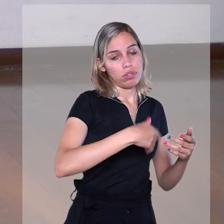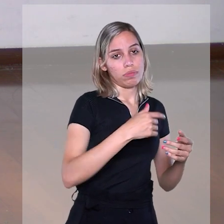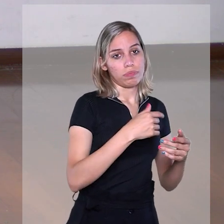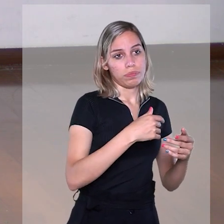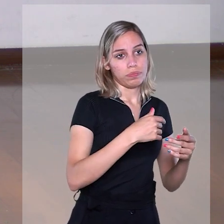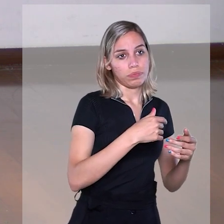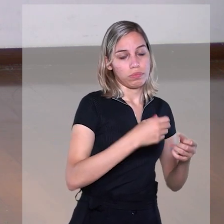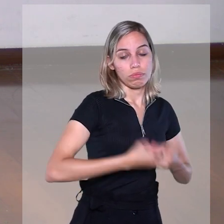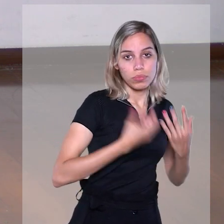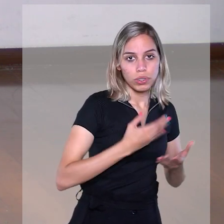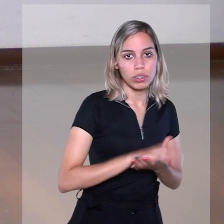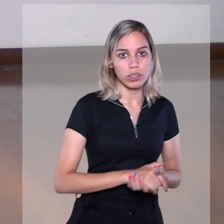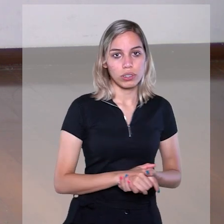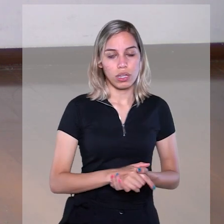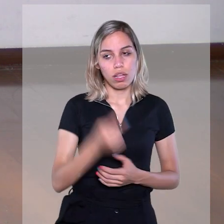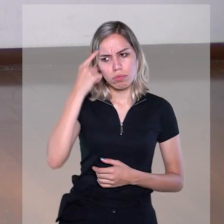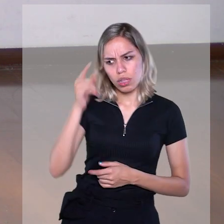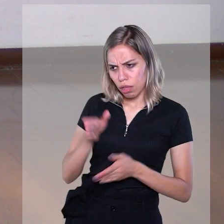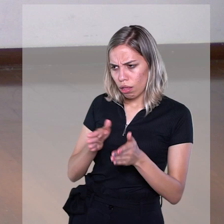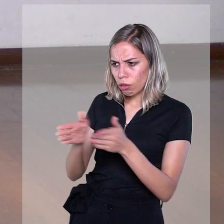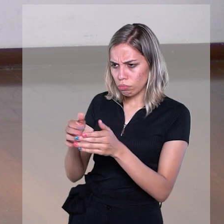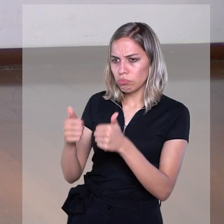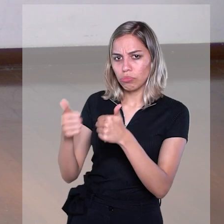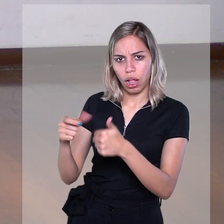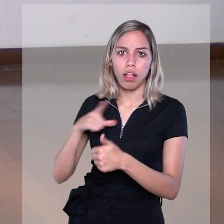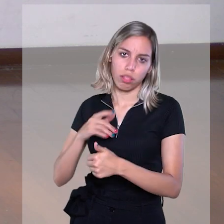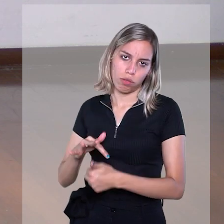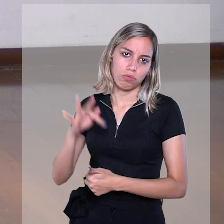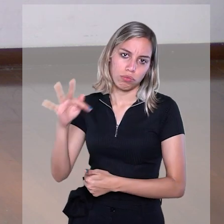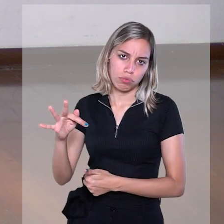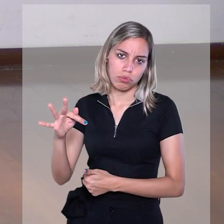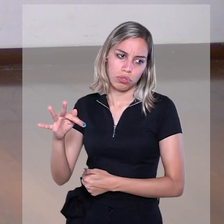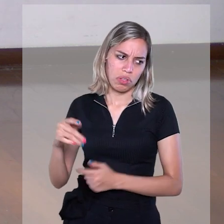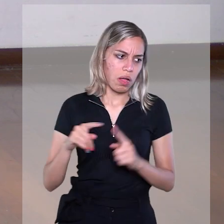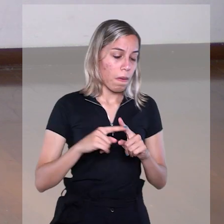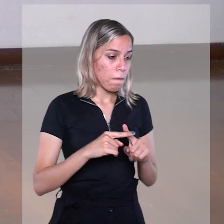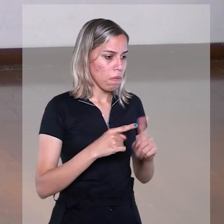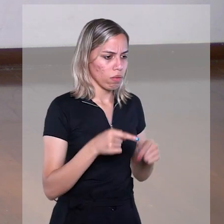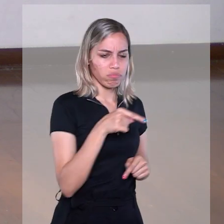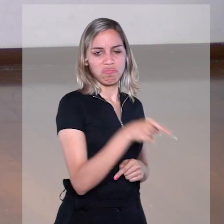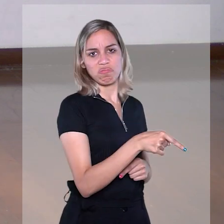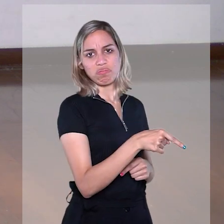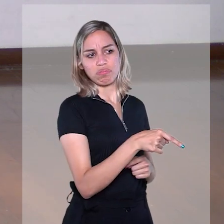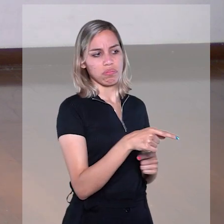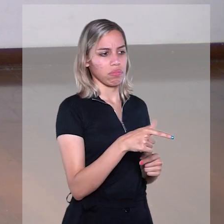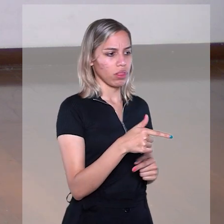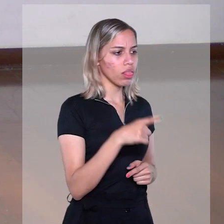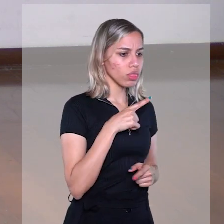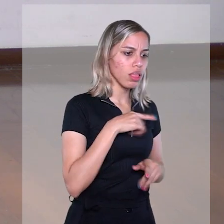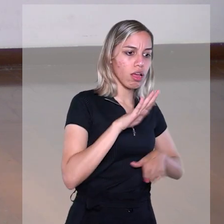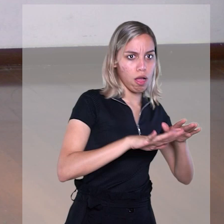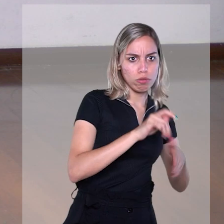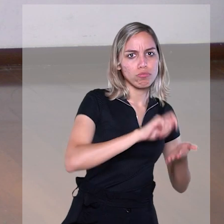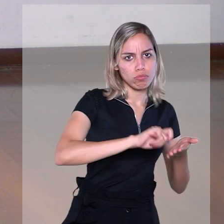A poesia é uma coisa muito boa e cheia de futuro, mas não chega nem perto do futebol. Pelo menos do futebol, que